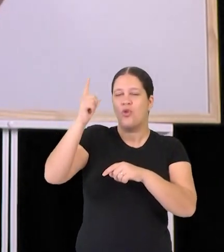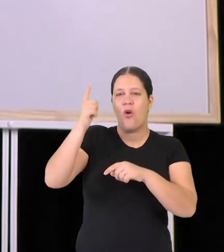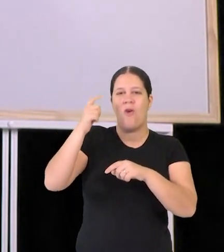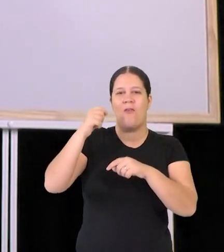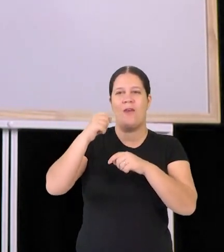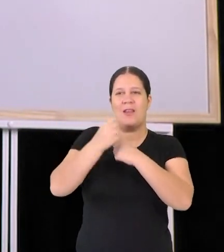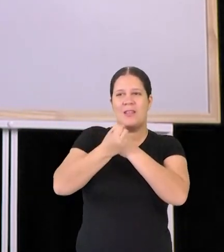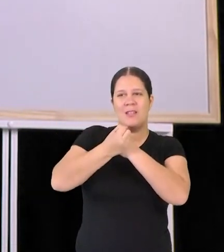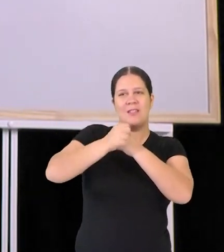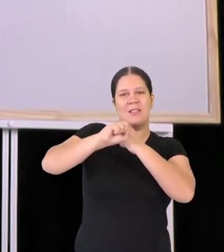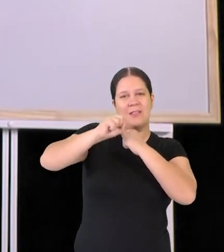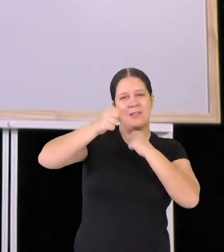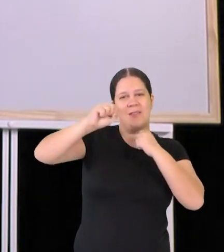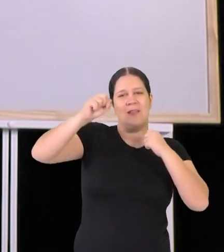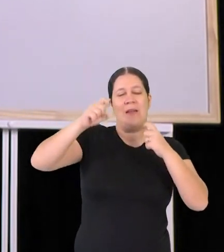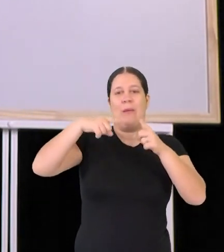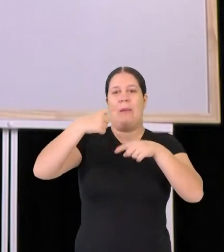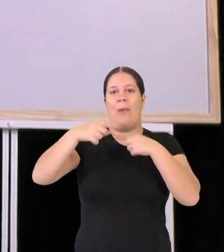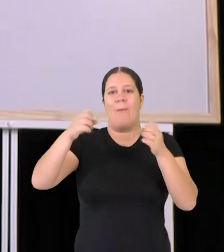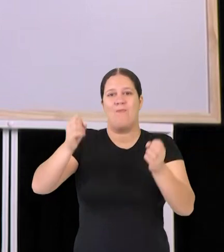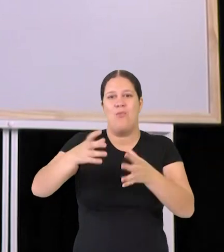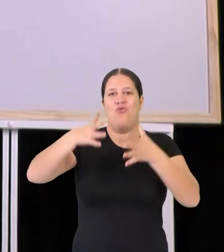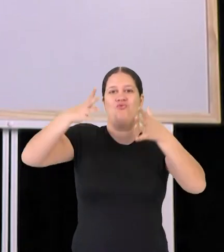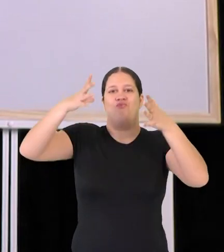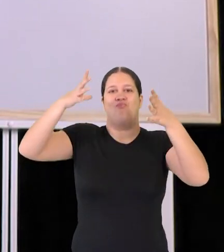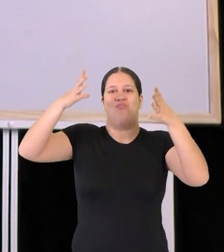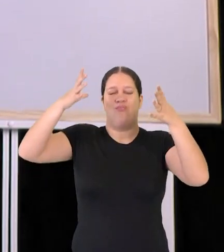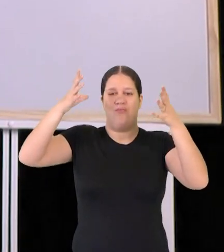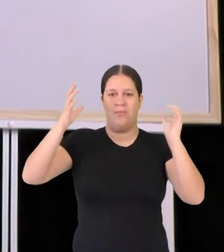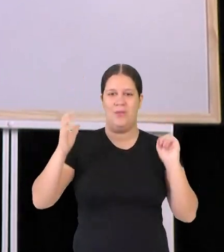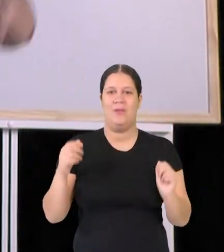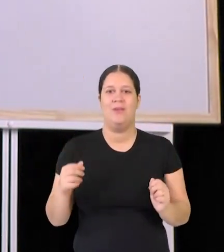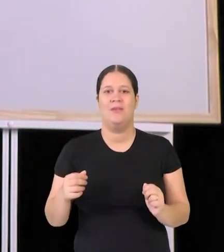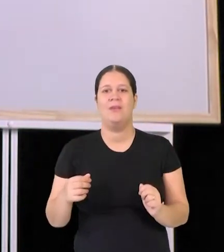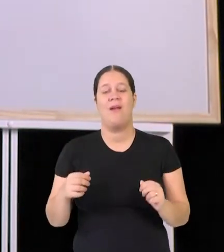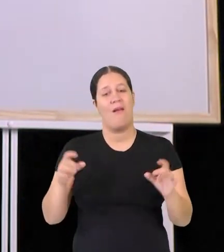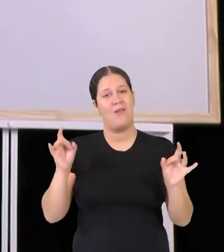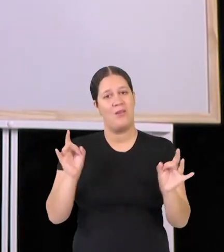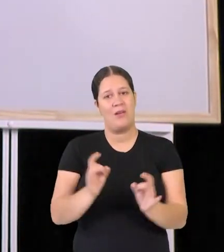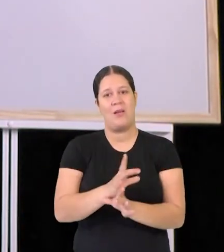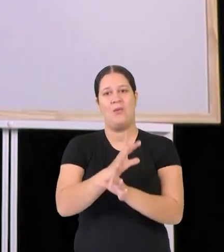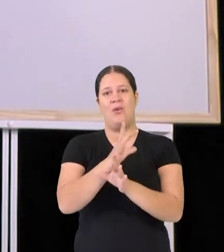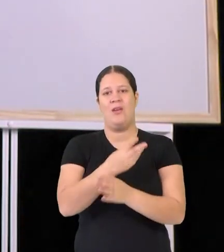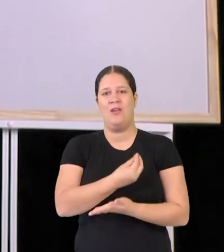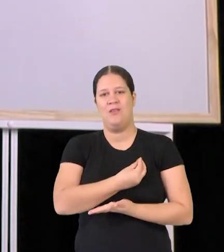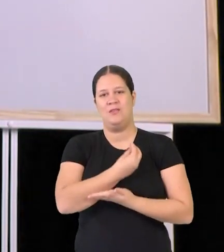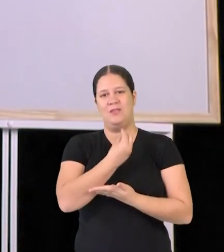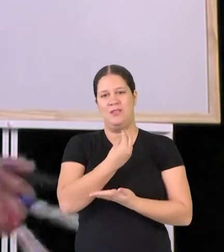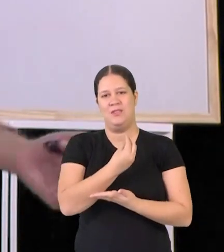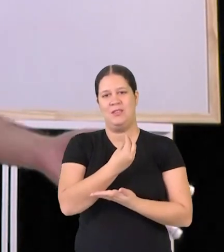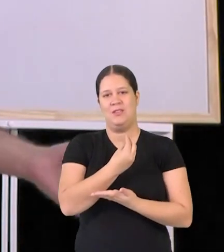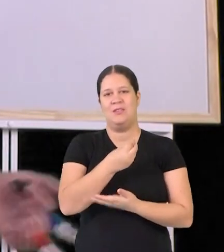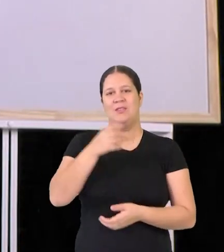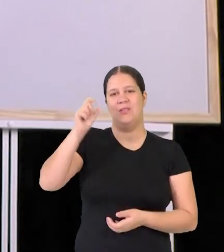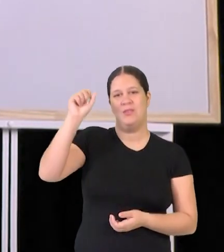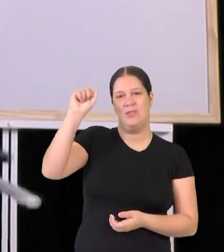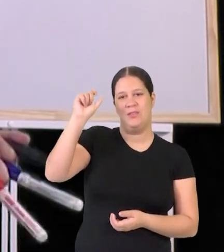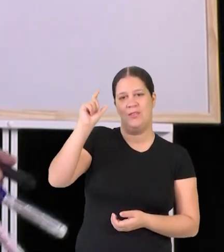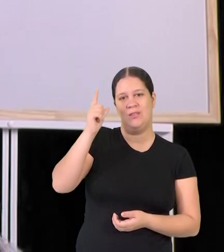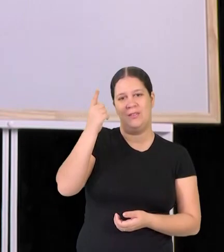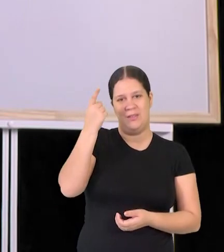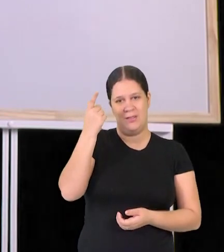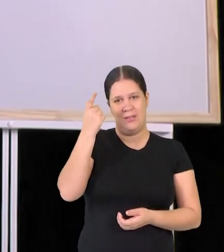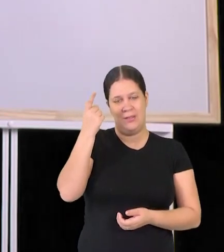vai começar a colapsar e vai explodir, certo? E aí acabou-se a vida do Sol.